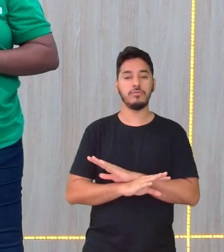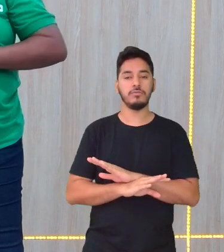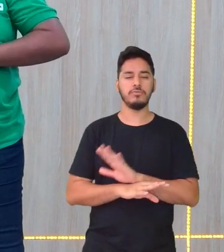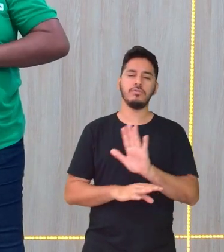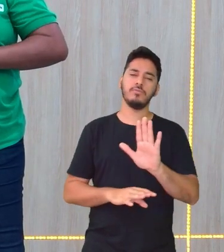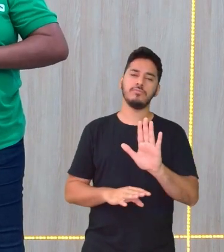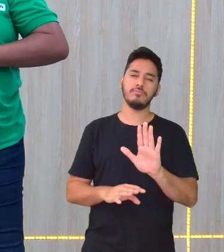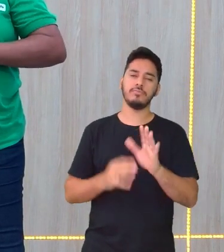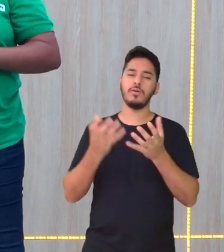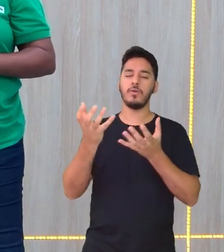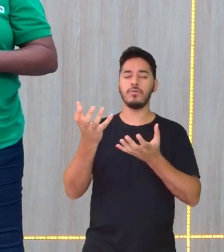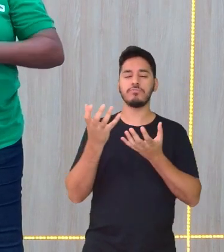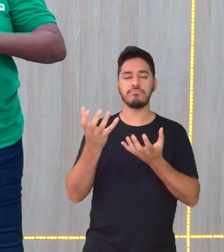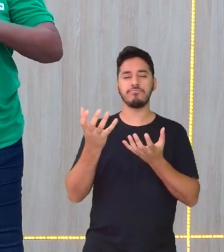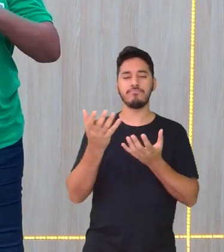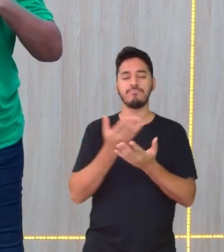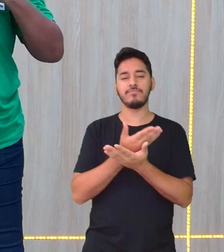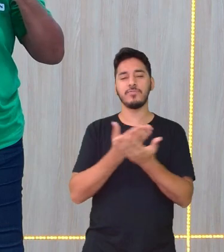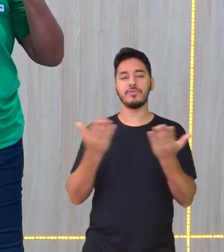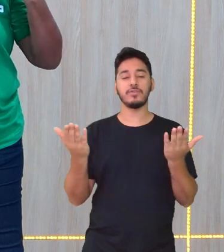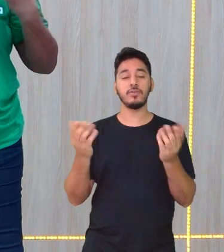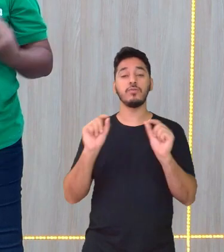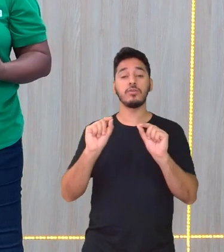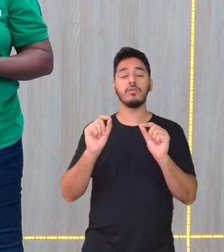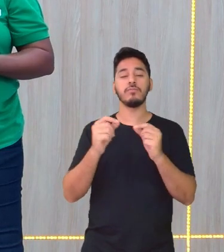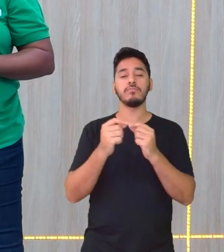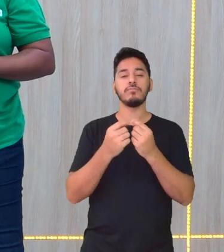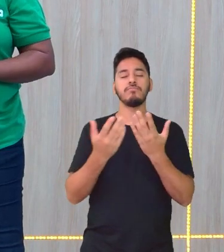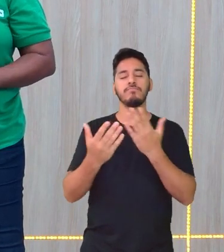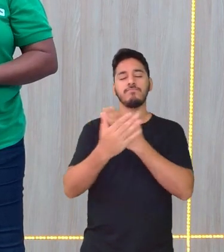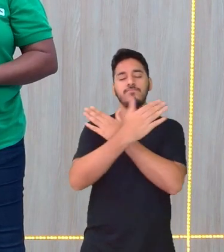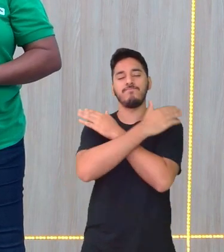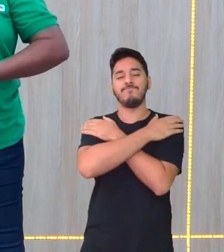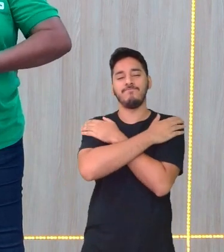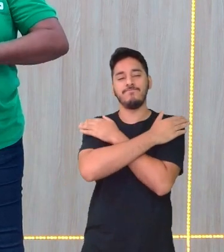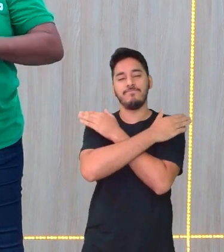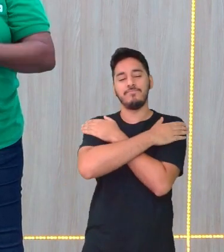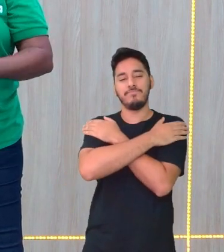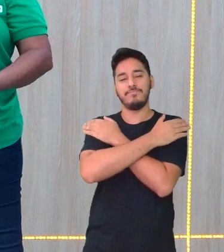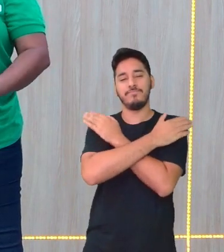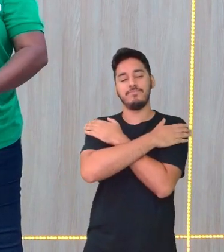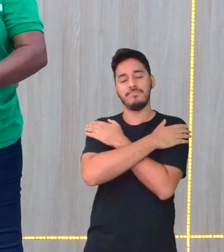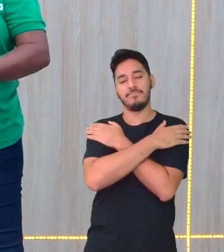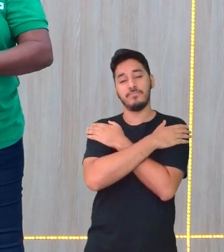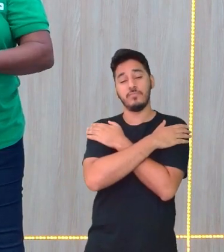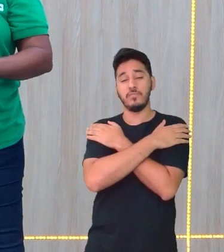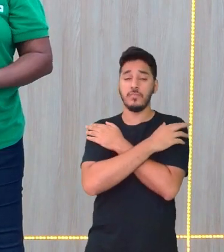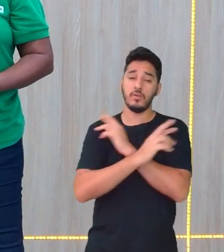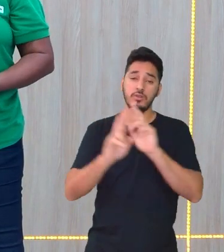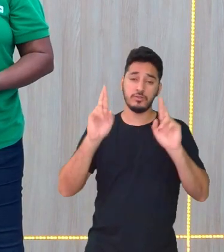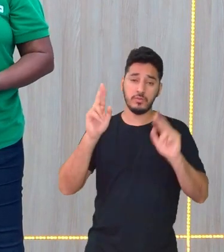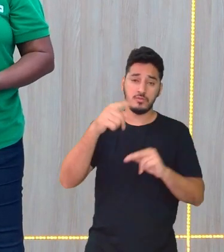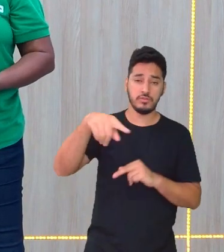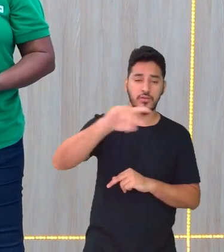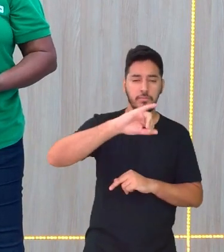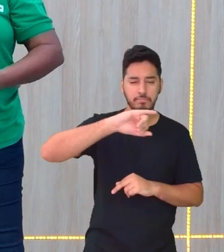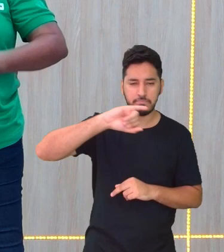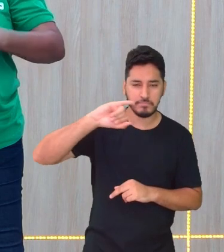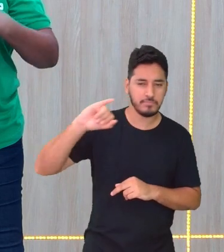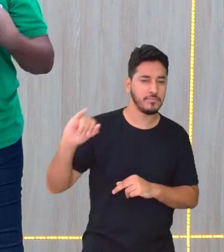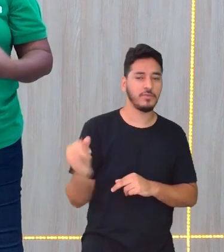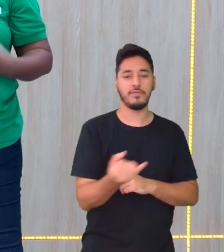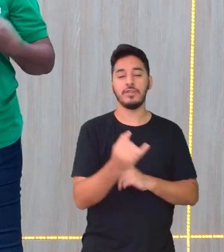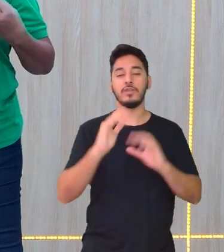olha, eu quero deixar para vocês um grande abraço. Eu espero que vocês tenham aproveitado